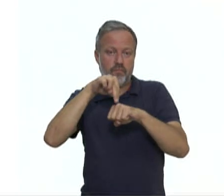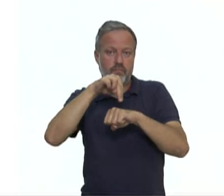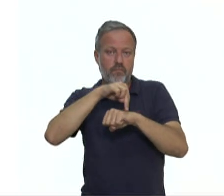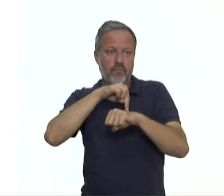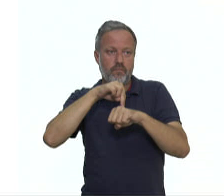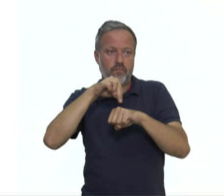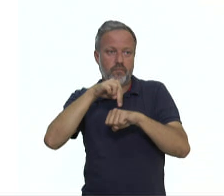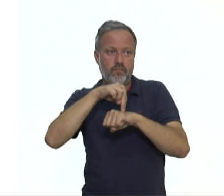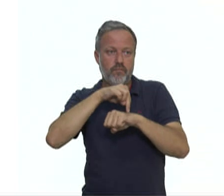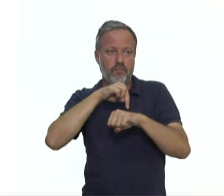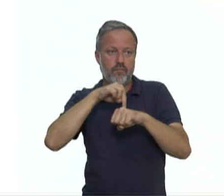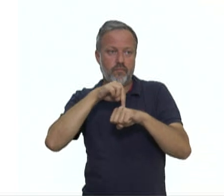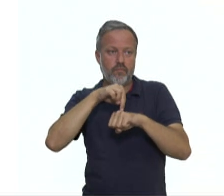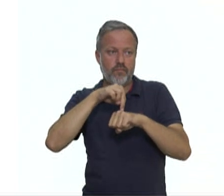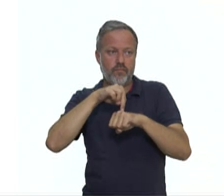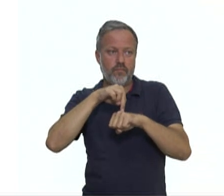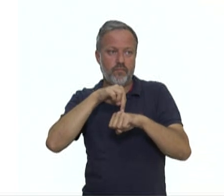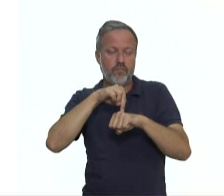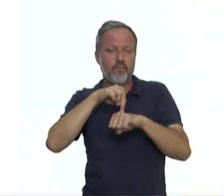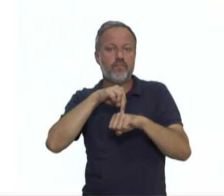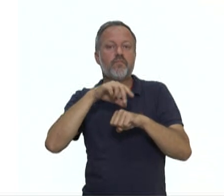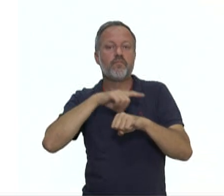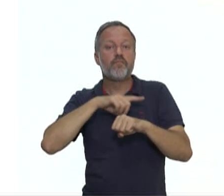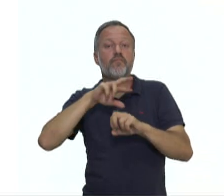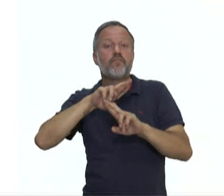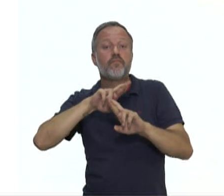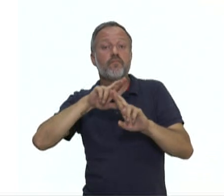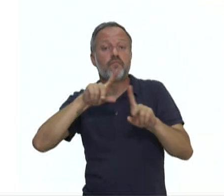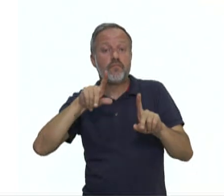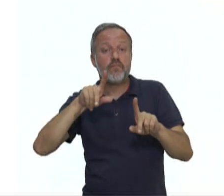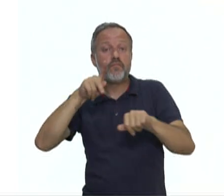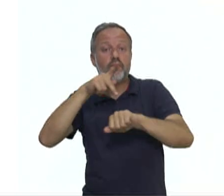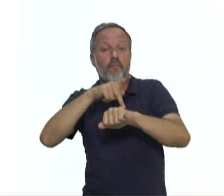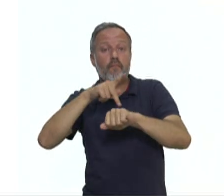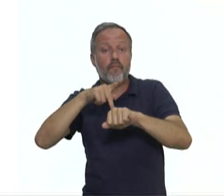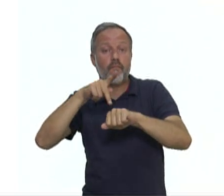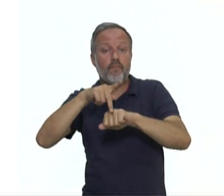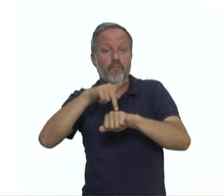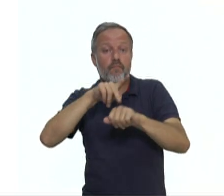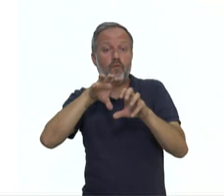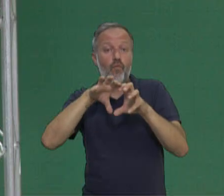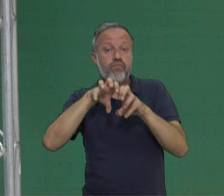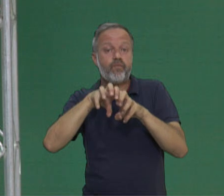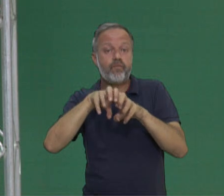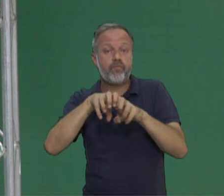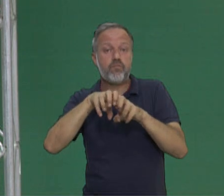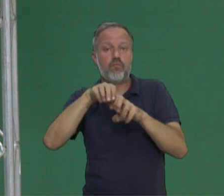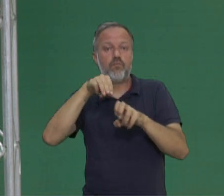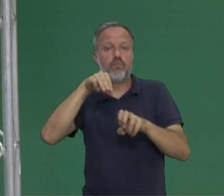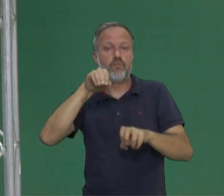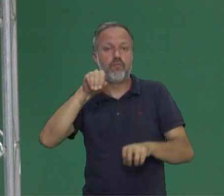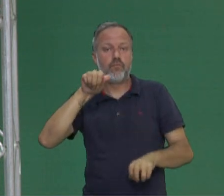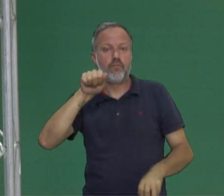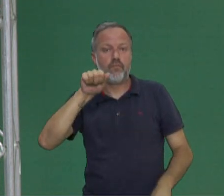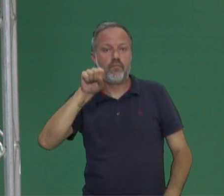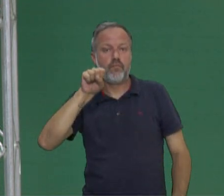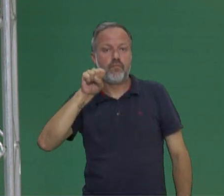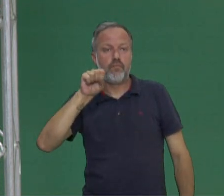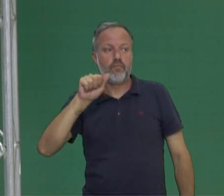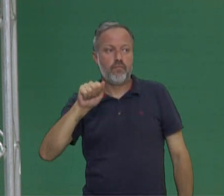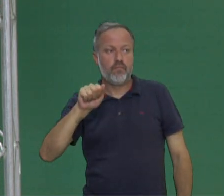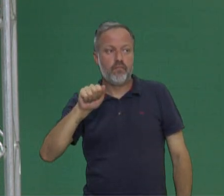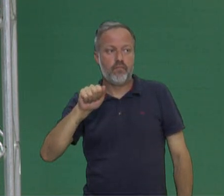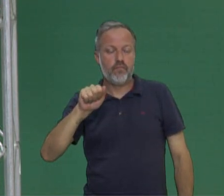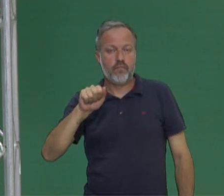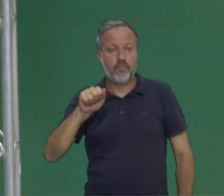mesmo número de nêutrons e diferentes números de prótons e de massa. Então o número de nêutrons não muda. Espera aí, se o número